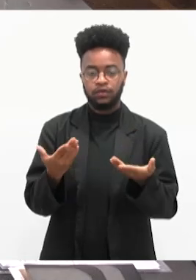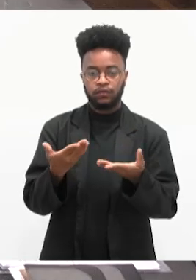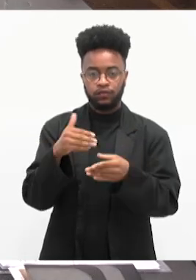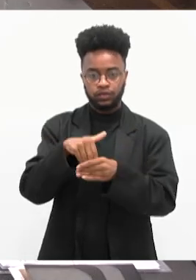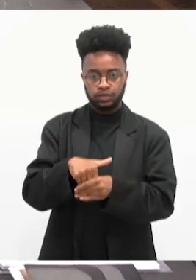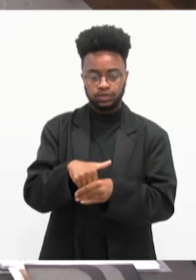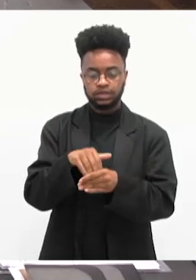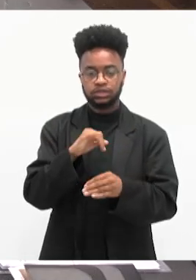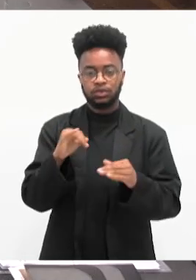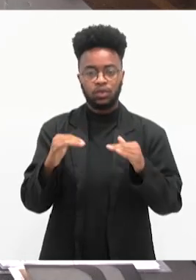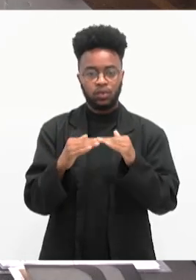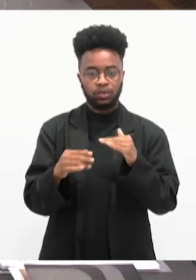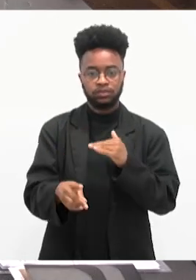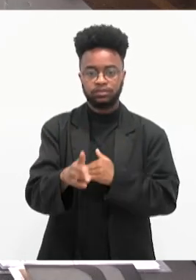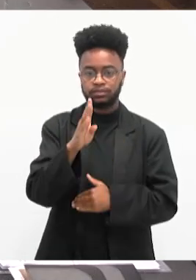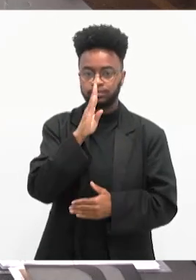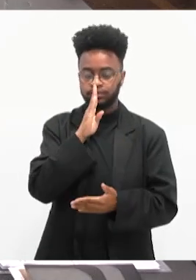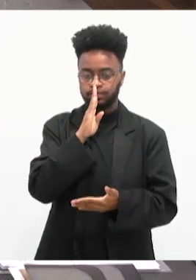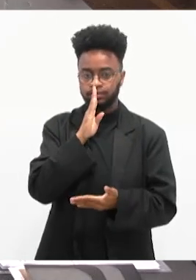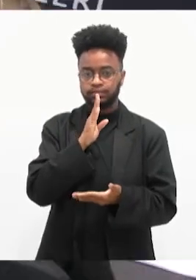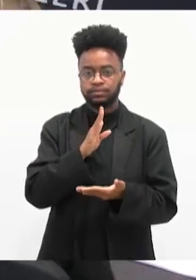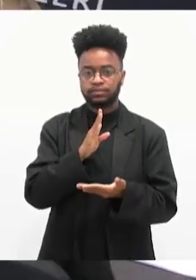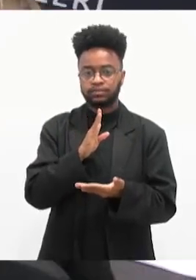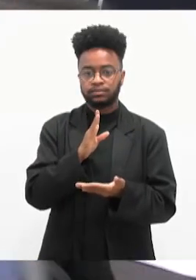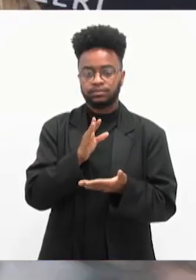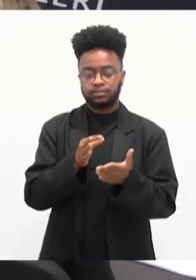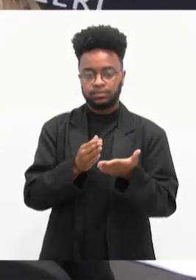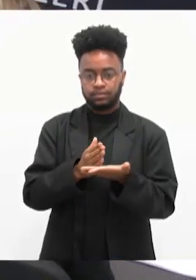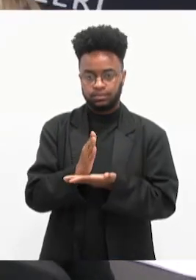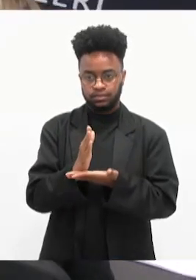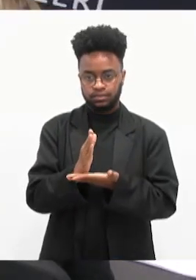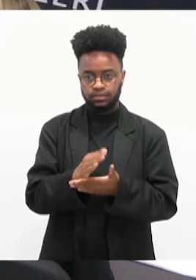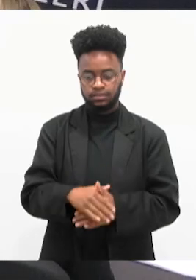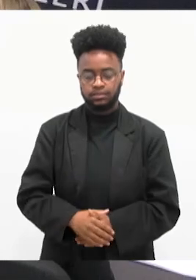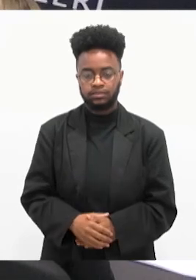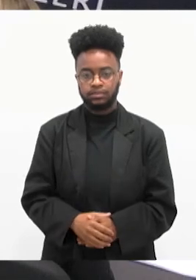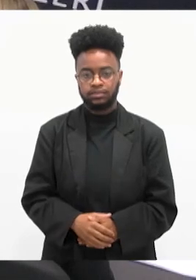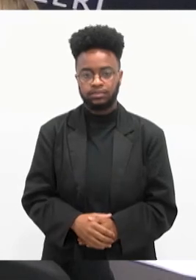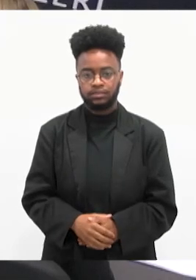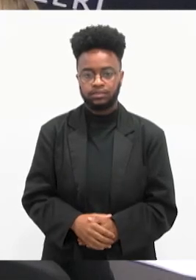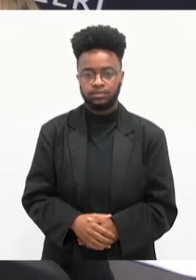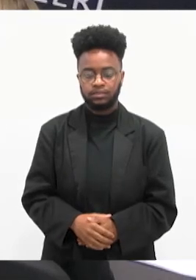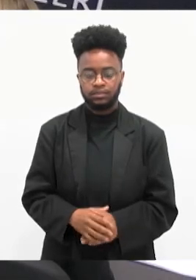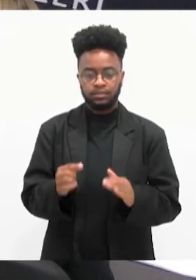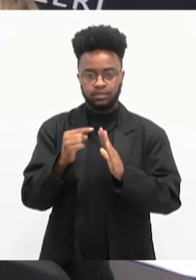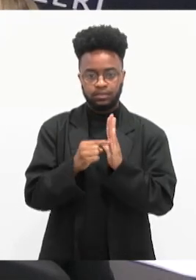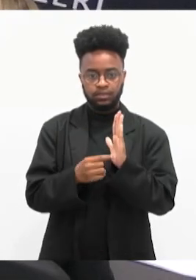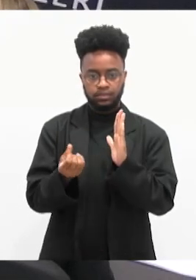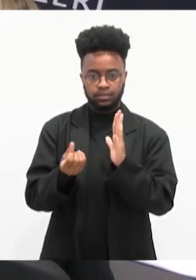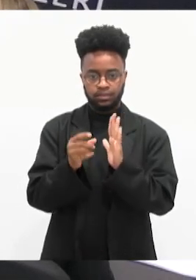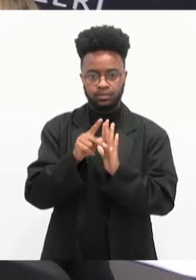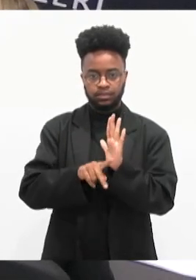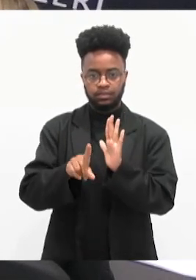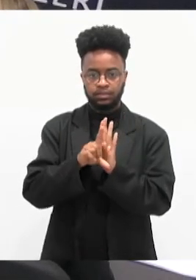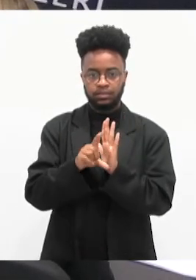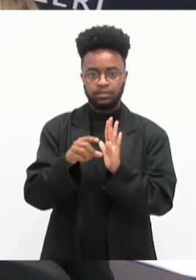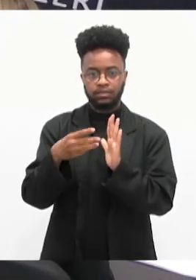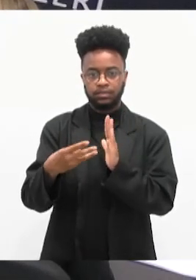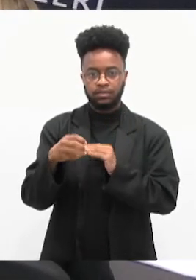os senhores que aprovam, então, o parecer pela constitucionalidade permaneçam como estão. Aprovado. O item 6 da pauta, o projeto de lei